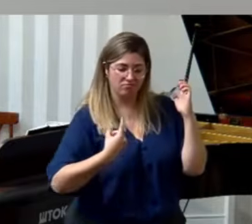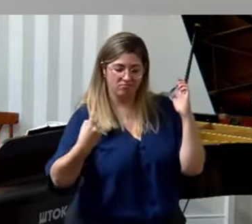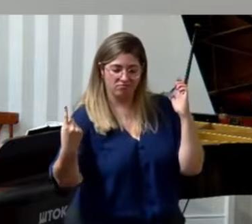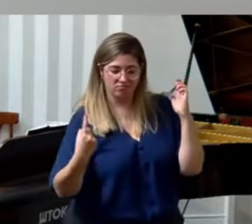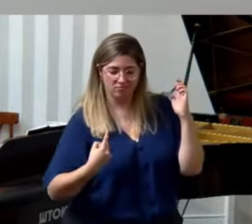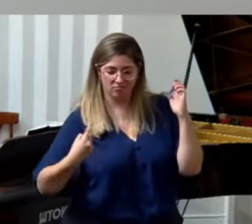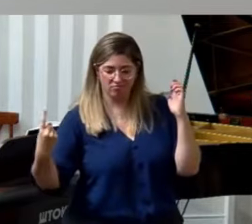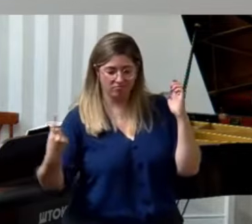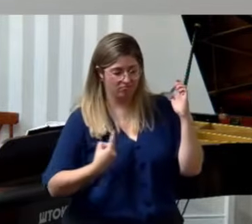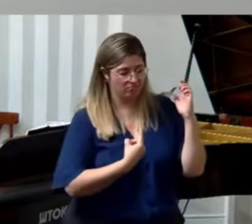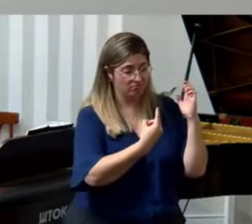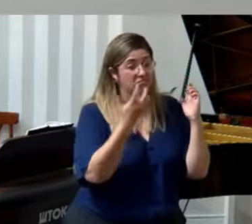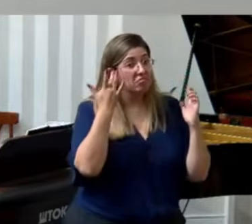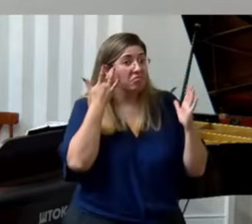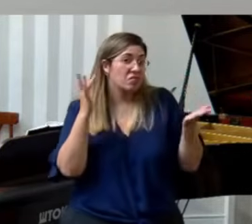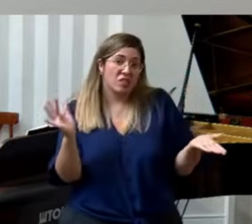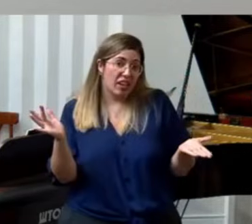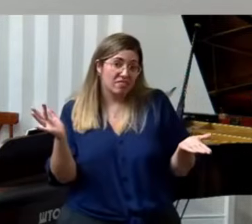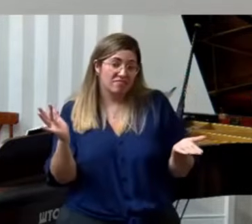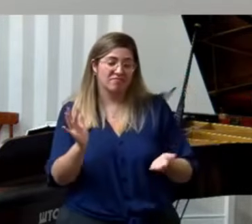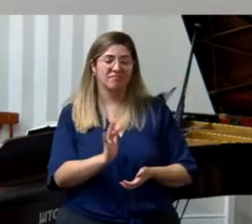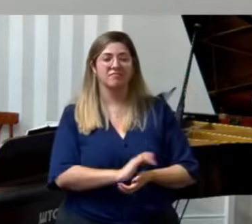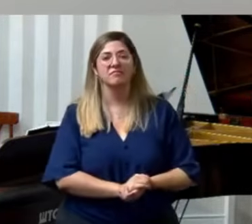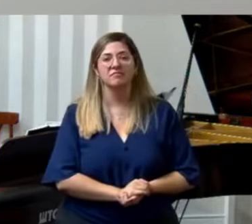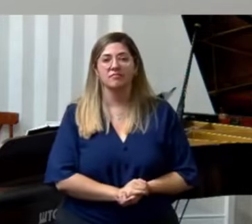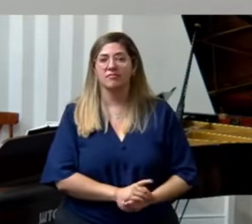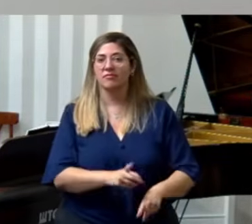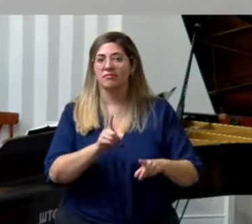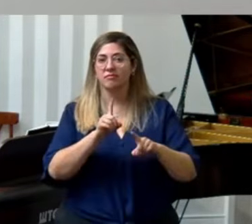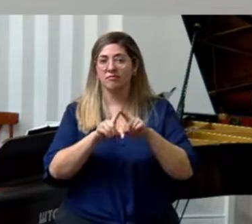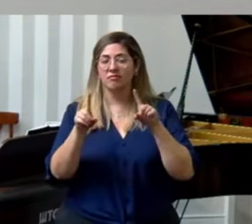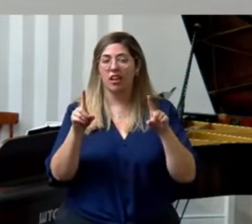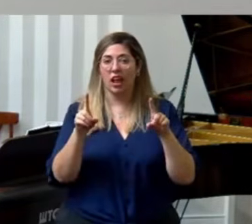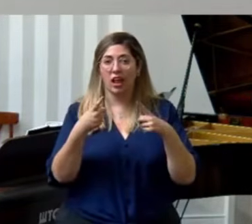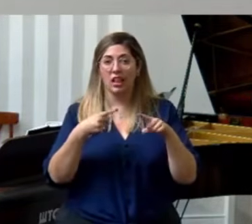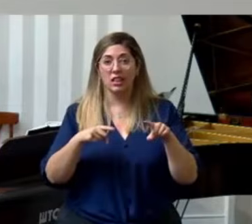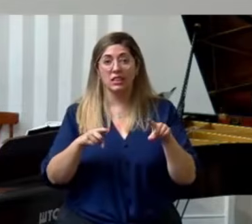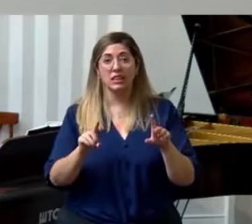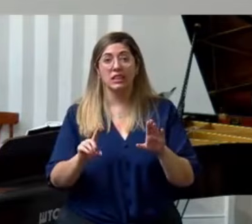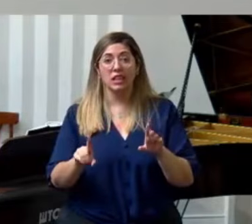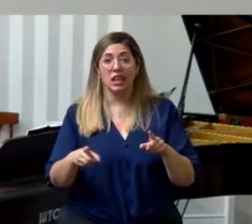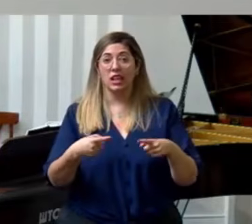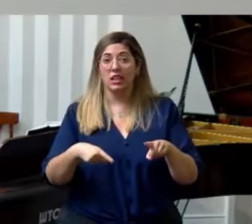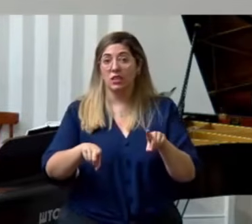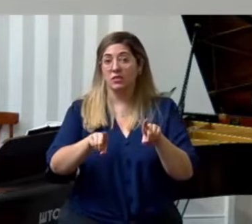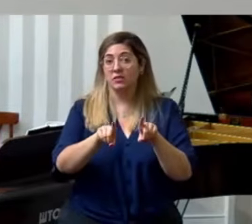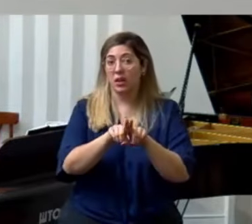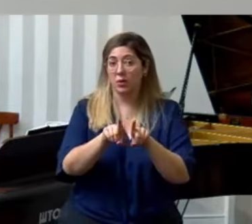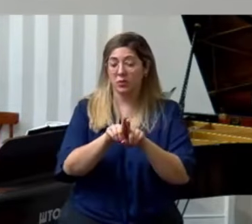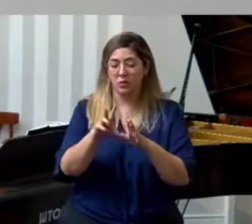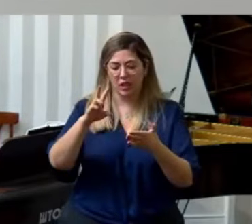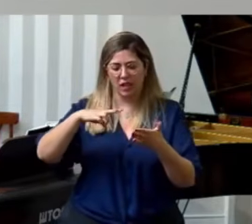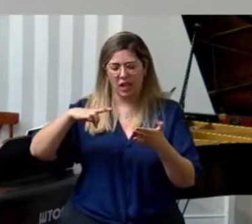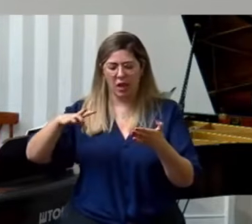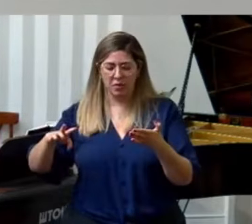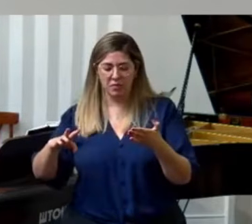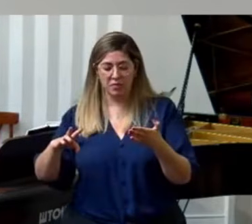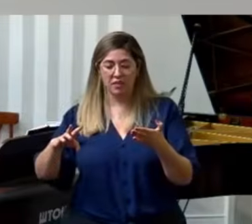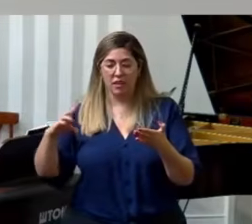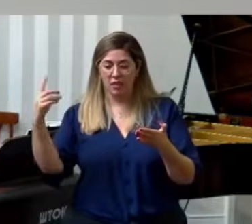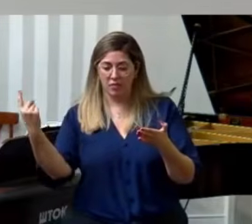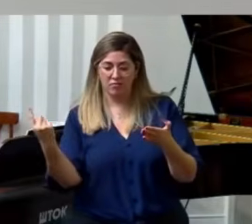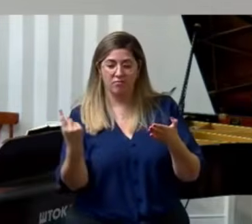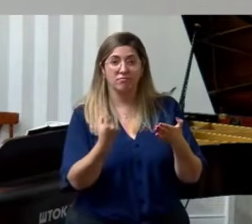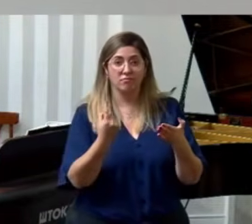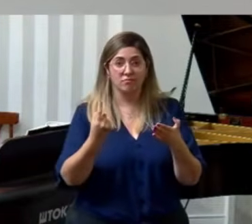se ele habitava de forma permanente no jardim. Nós apenas encontramos que Adão tinha acesso ao jardim, mas que ele foi